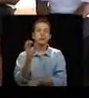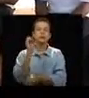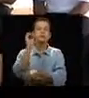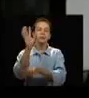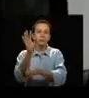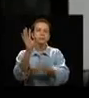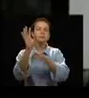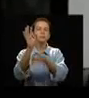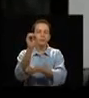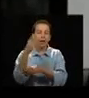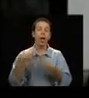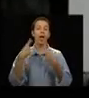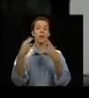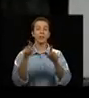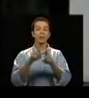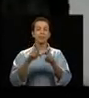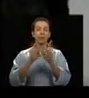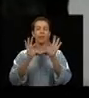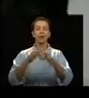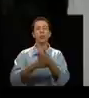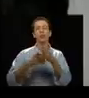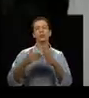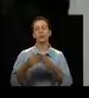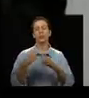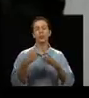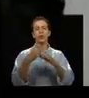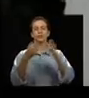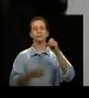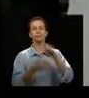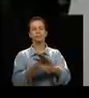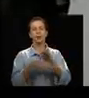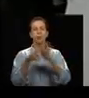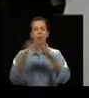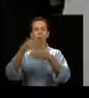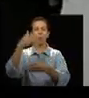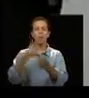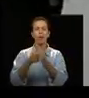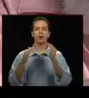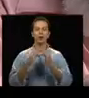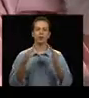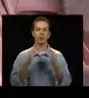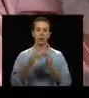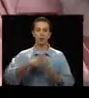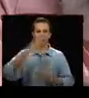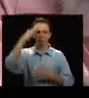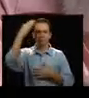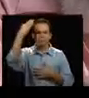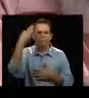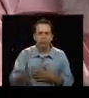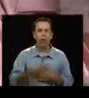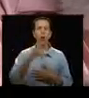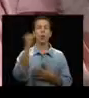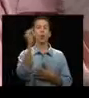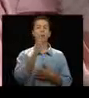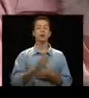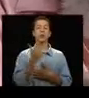noite bombando, e a lâmpada Coleman? Tive que dar fim a tudo, porque eu enterrei no muro da minha casa. Tenho a convicção